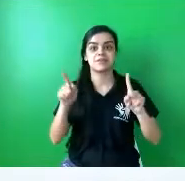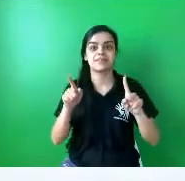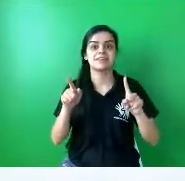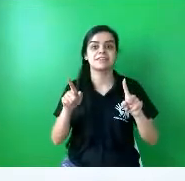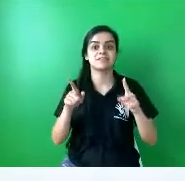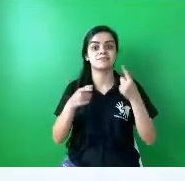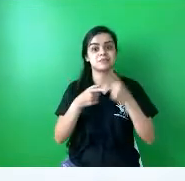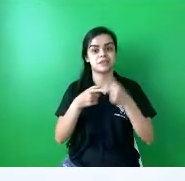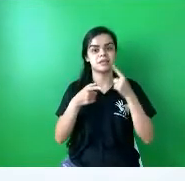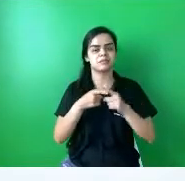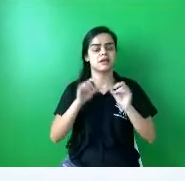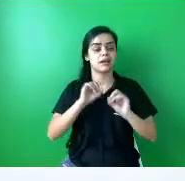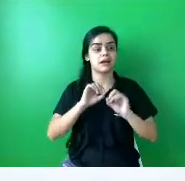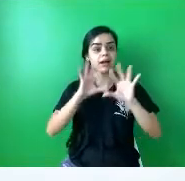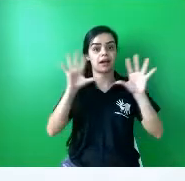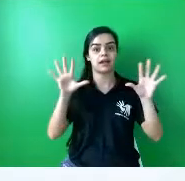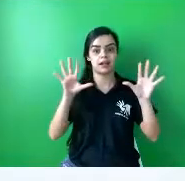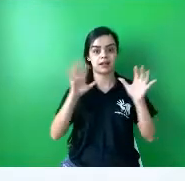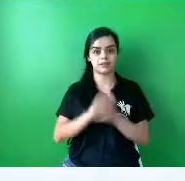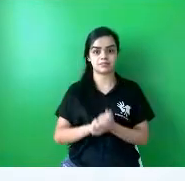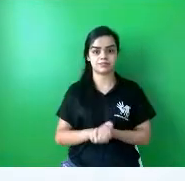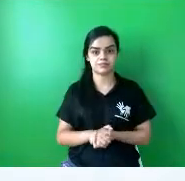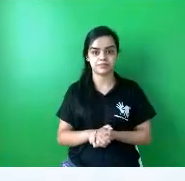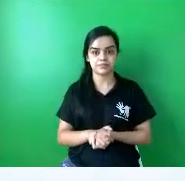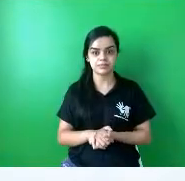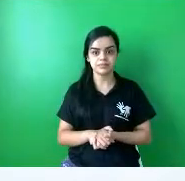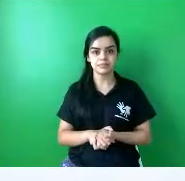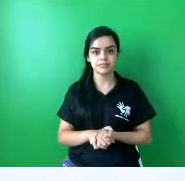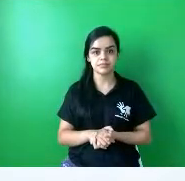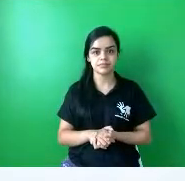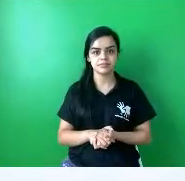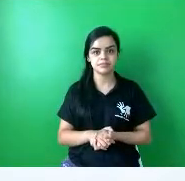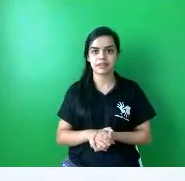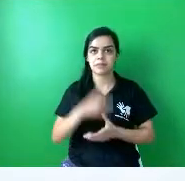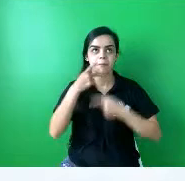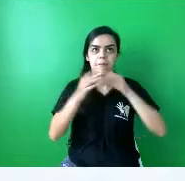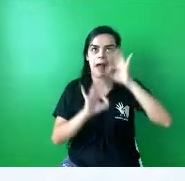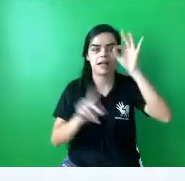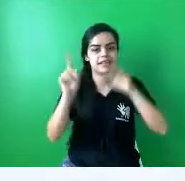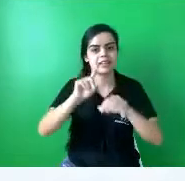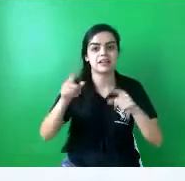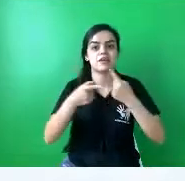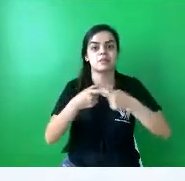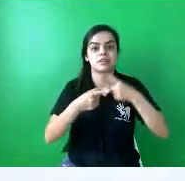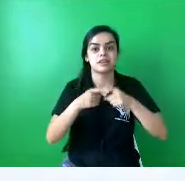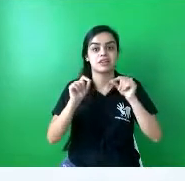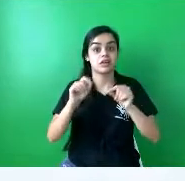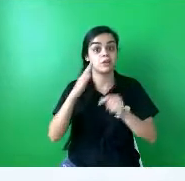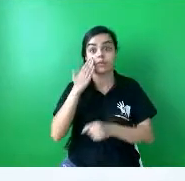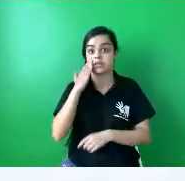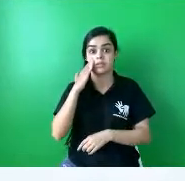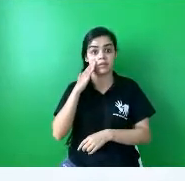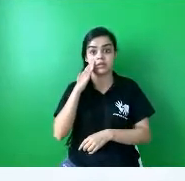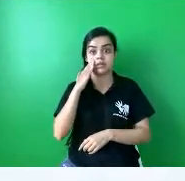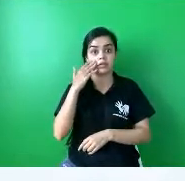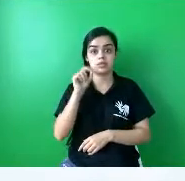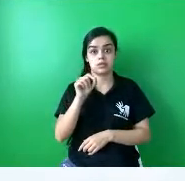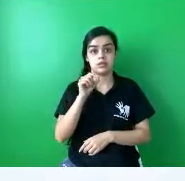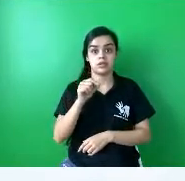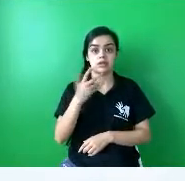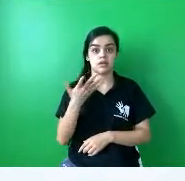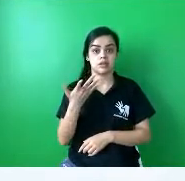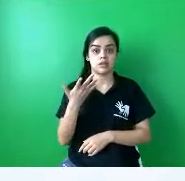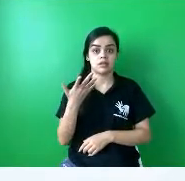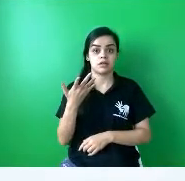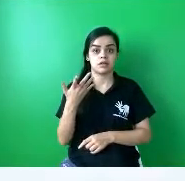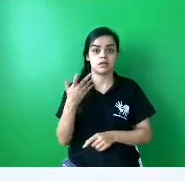vez em quando para clarear mais. Por favor, me interrompa que eu falo demais. Eu penso que não é isso. É que o que eu não entendo, eu imagino que o trabalhador também não está